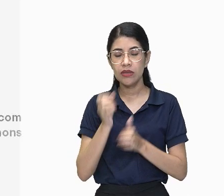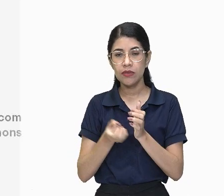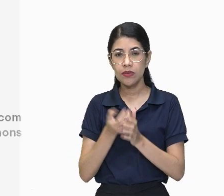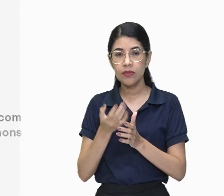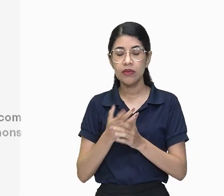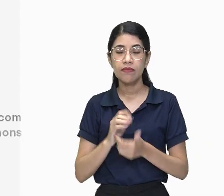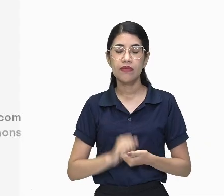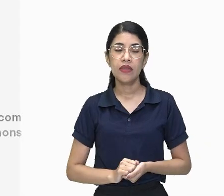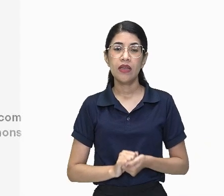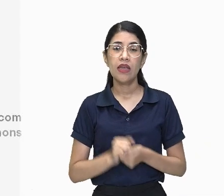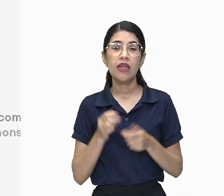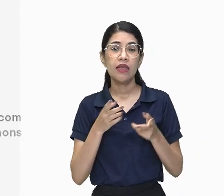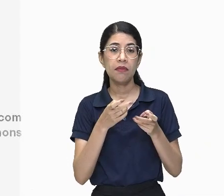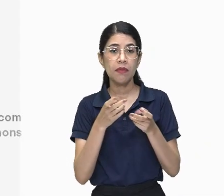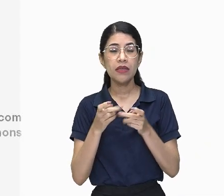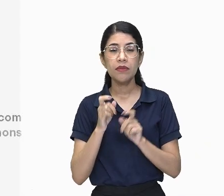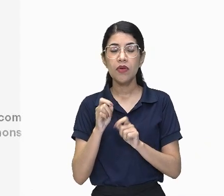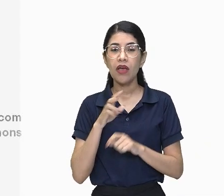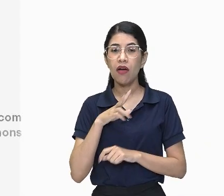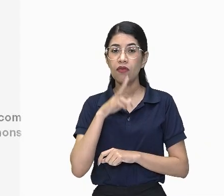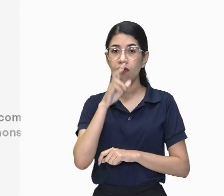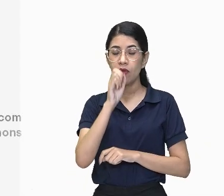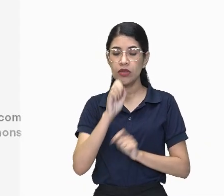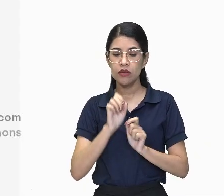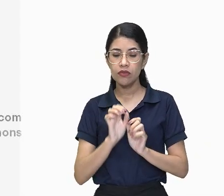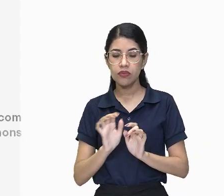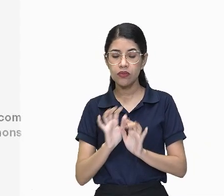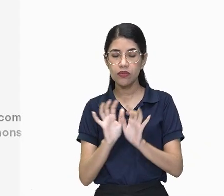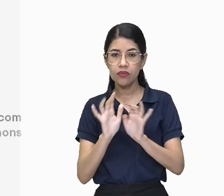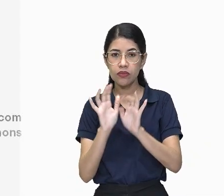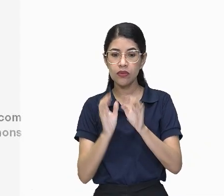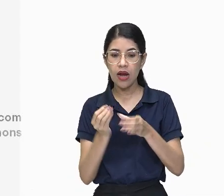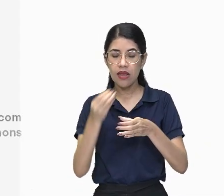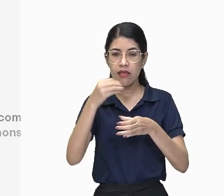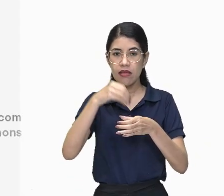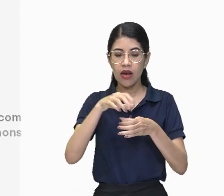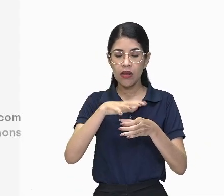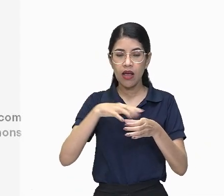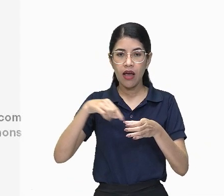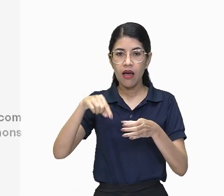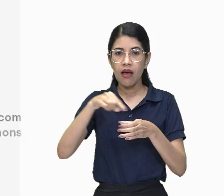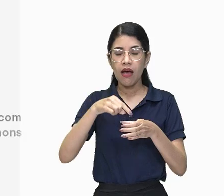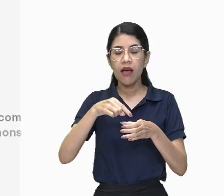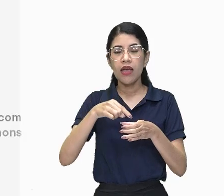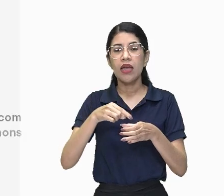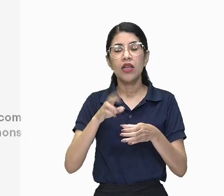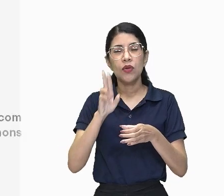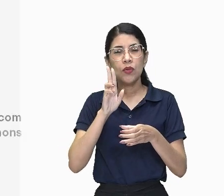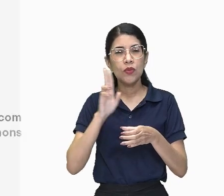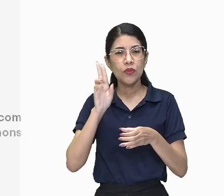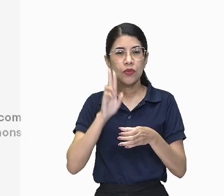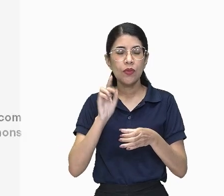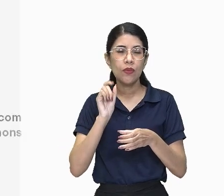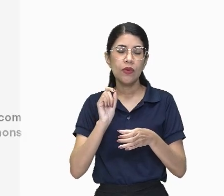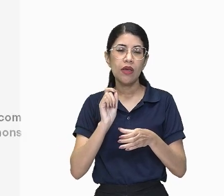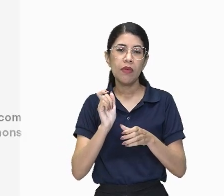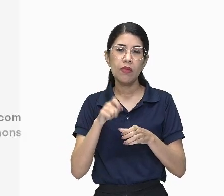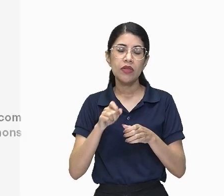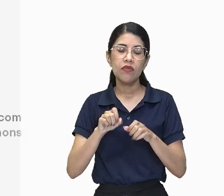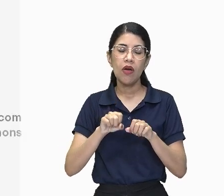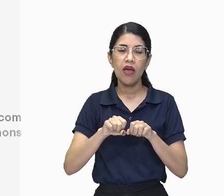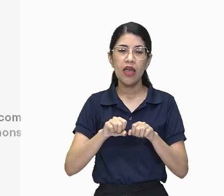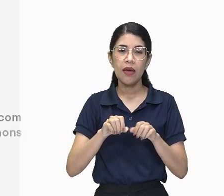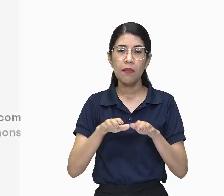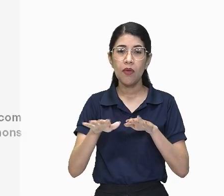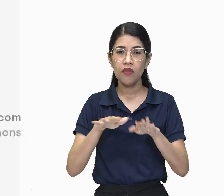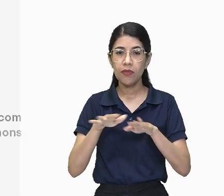Ao observar a força do vapor dentro da panela, Papin teve a ideia de utilizá-lo para mover pistões. Então,